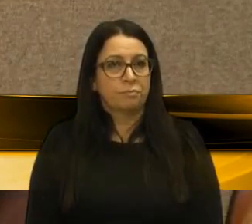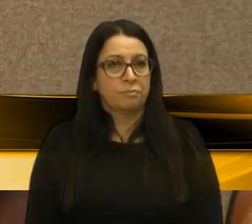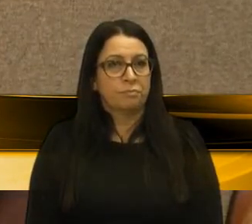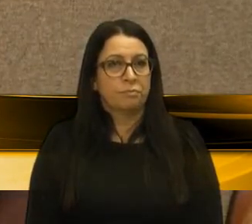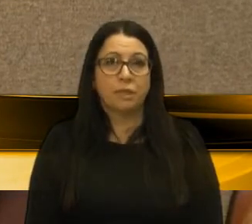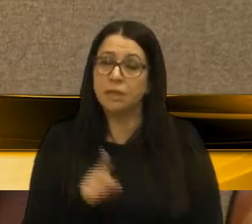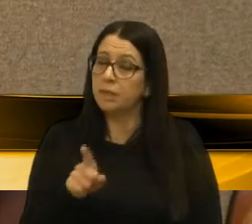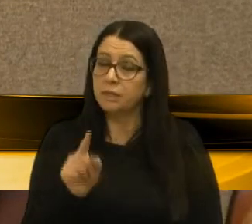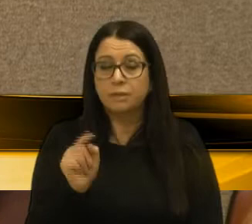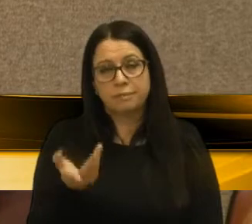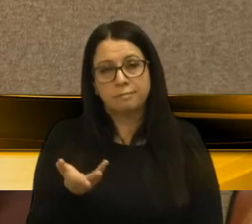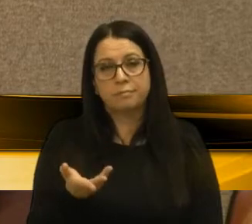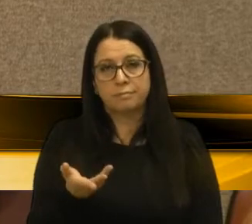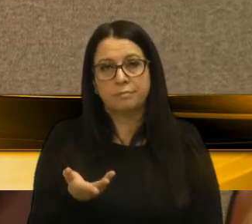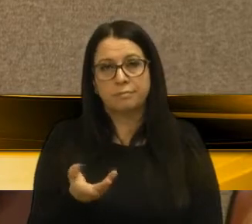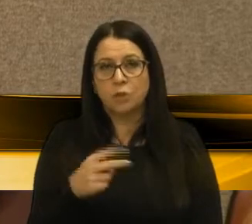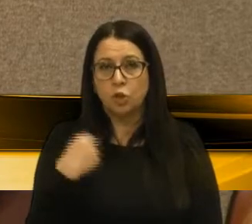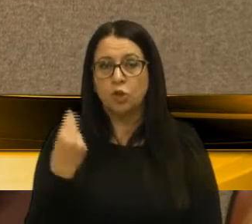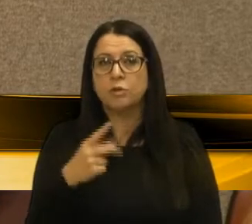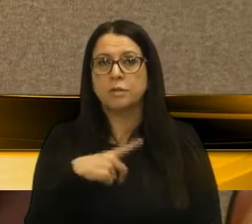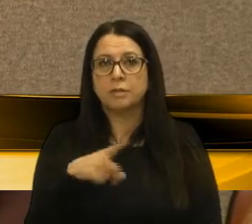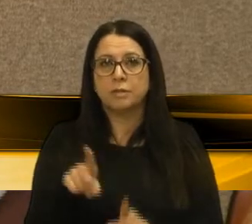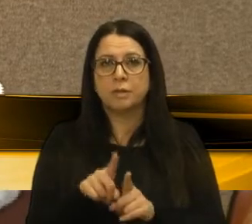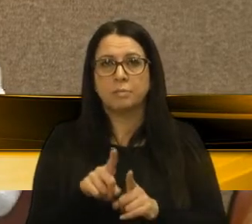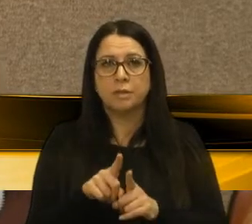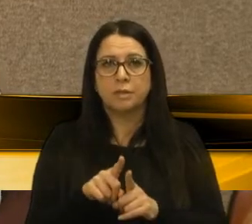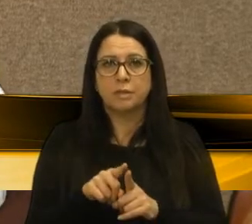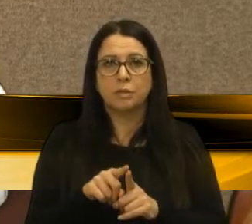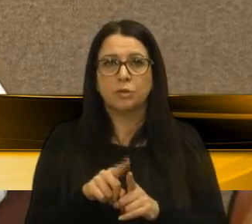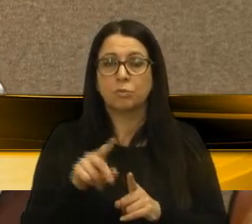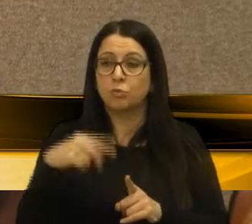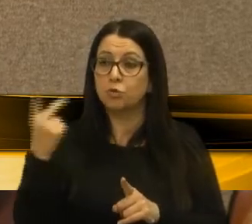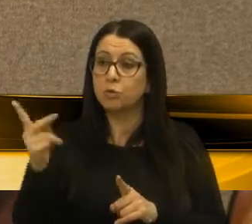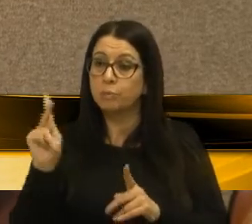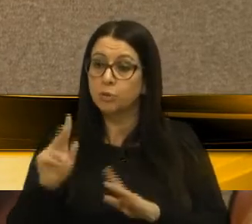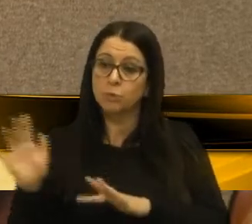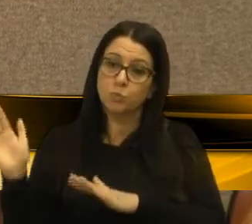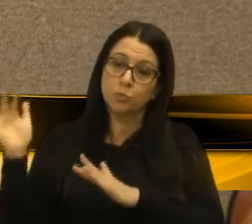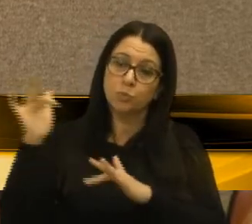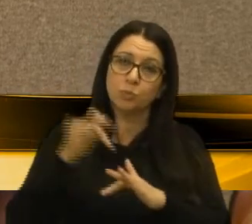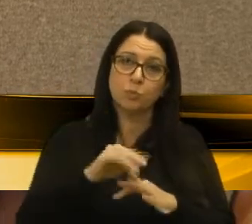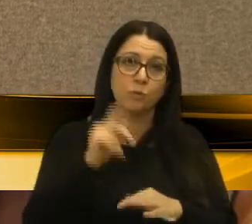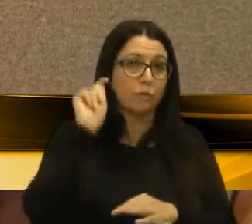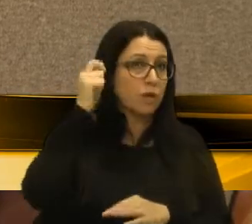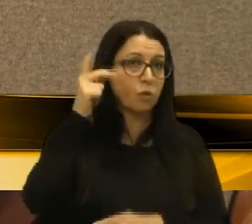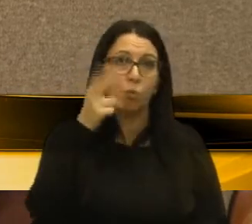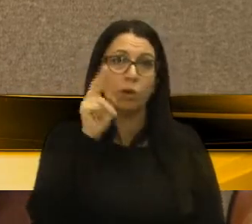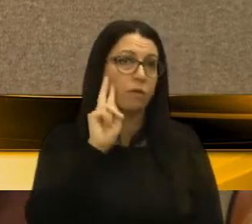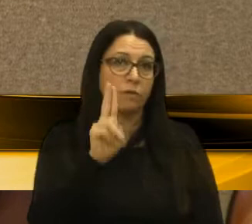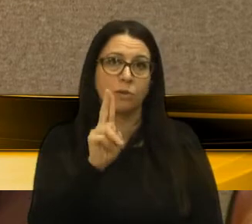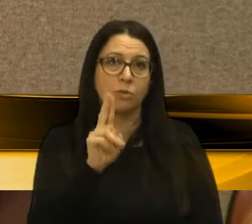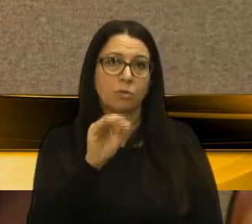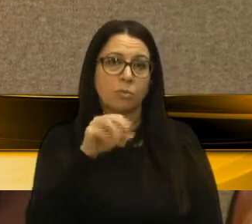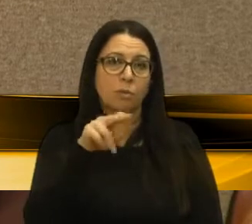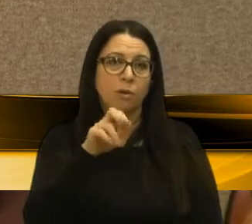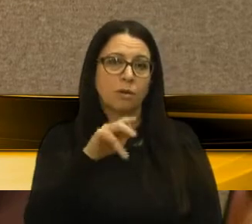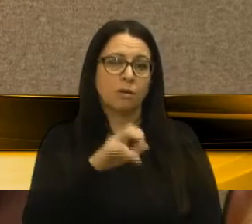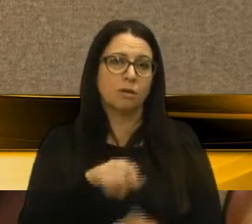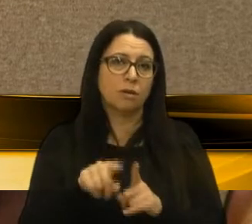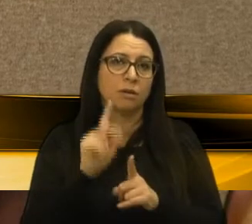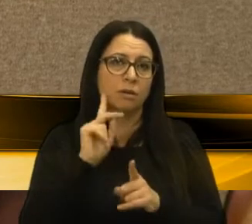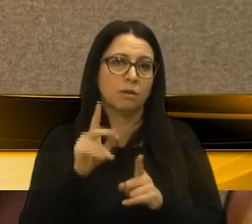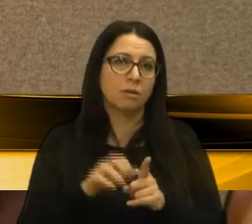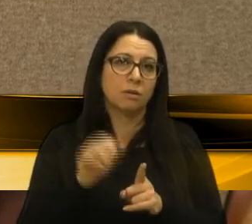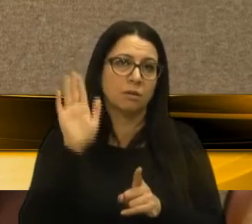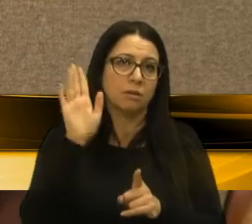Essa é a questão. E nós também somos imigrantes, só que os africanos nunca foram vistos como imigrantes. Pelo contrário, sempre foram